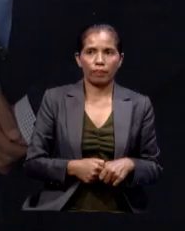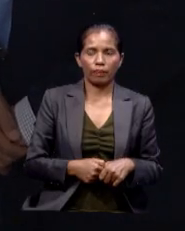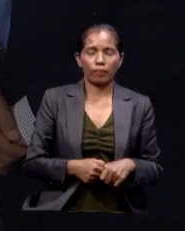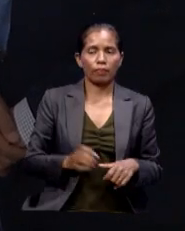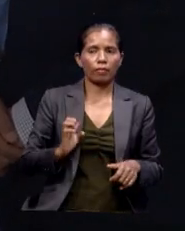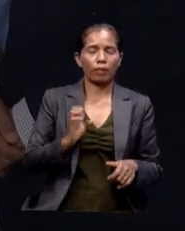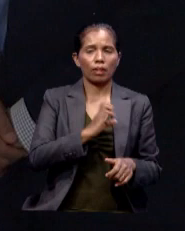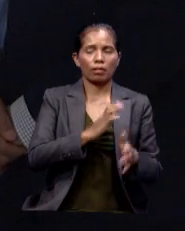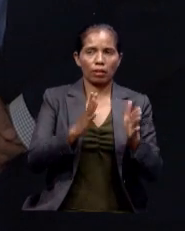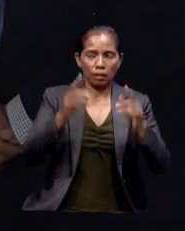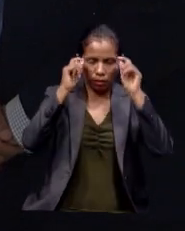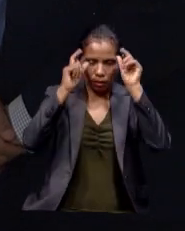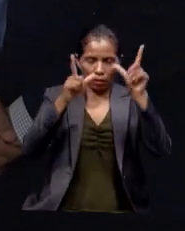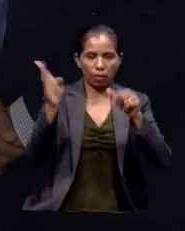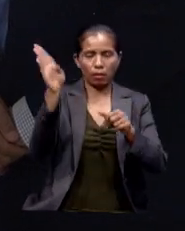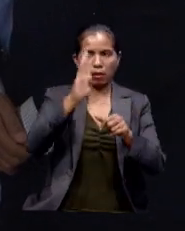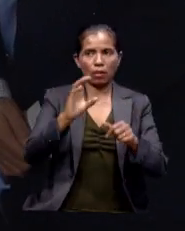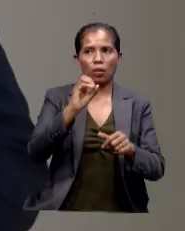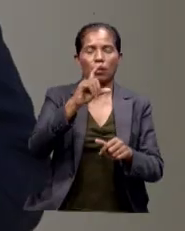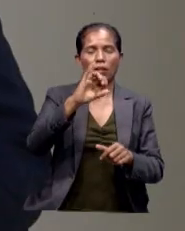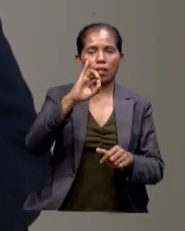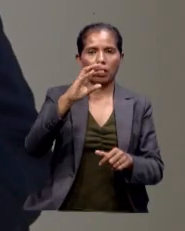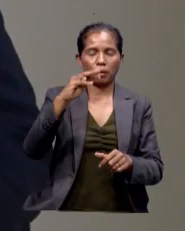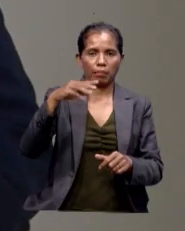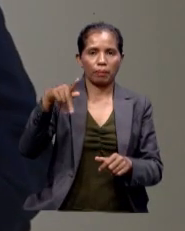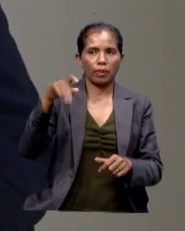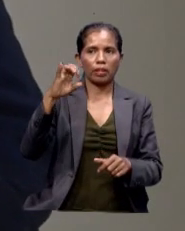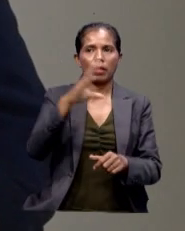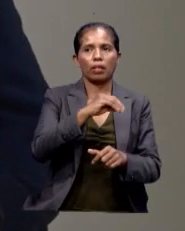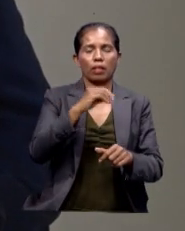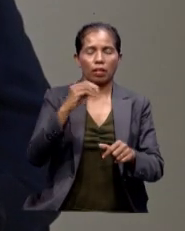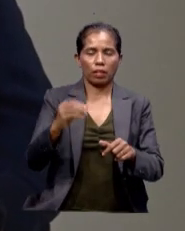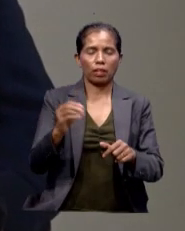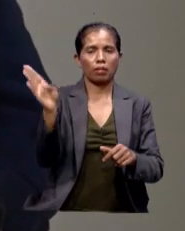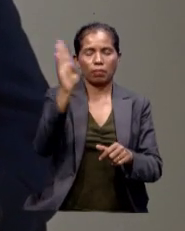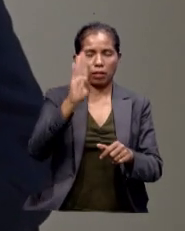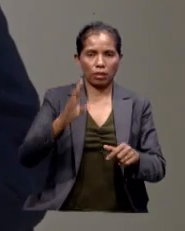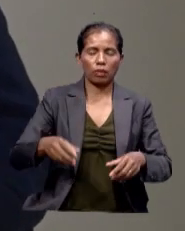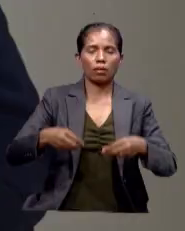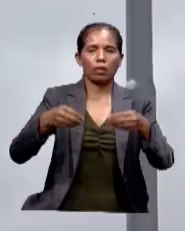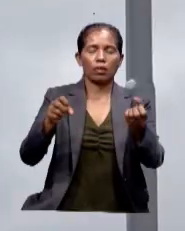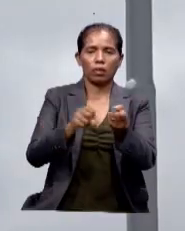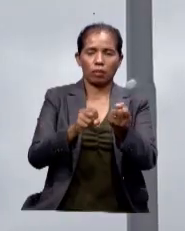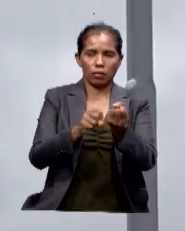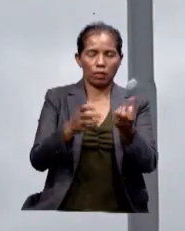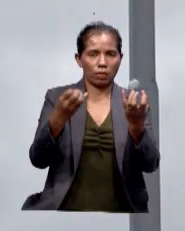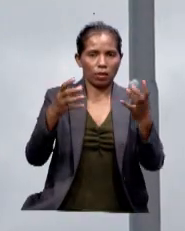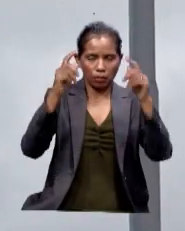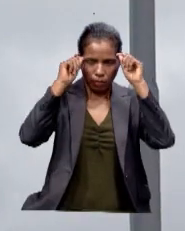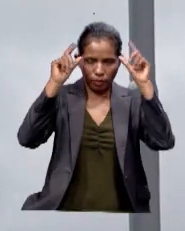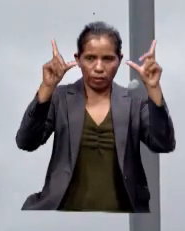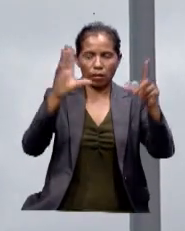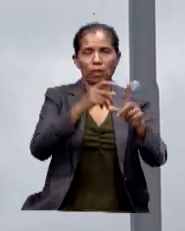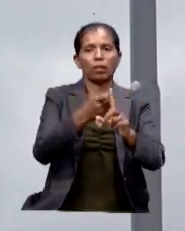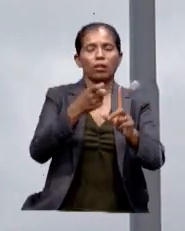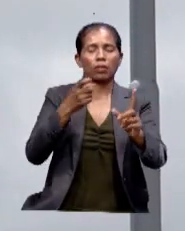Embaixador Timor-Leste a Brasil, Olímpio Miranda Branco, informa durante né Brasil fa on apoio lubuk ida ba Timor-Leste li